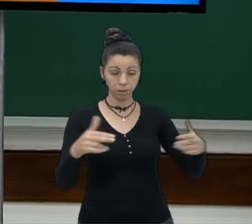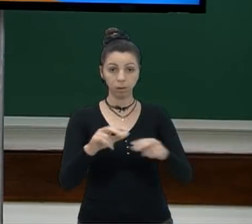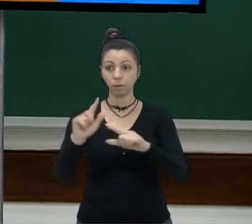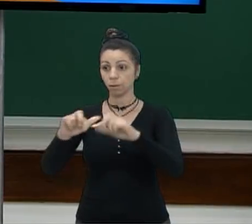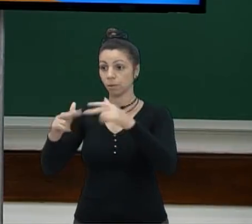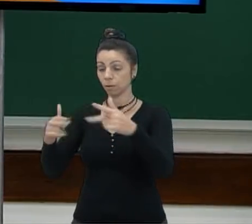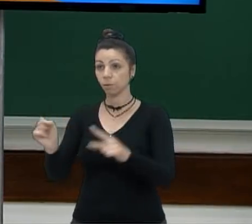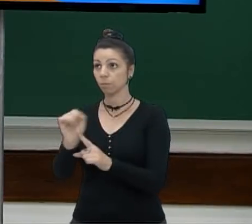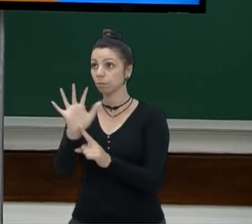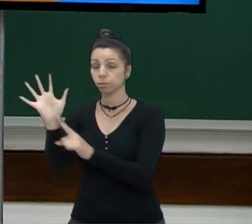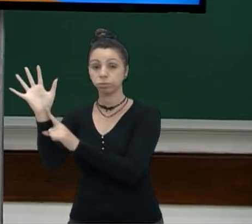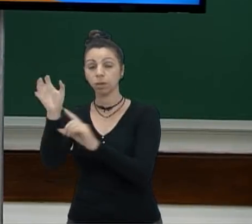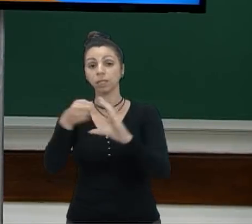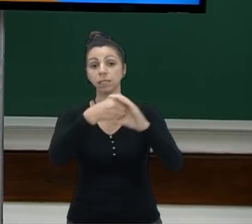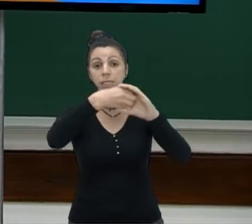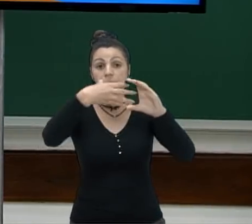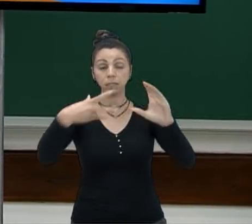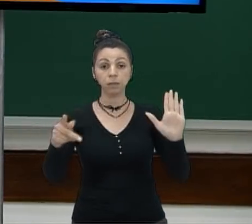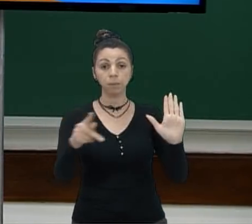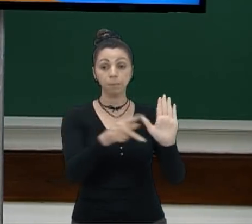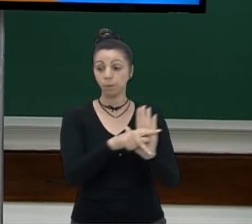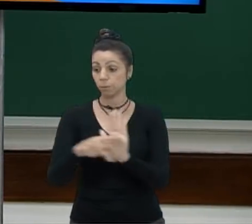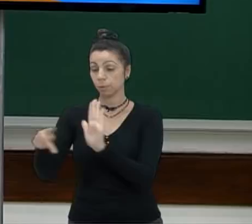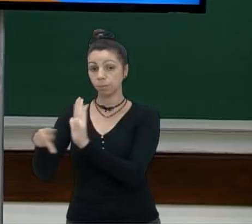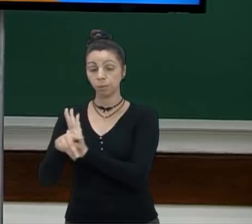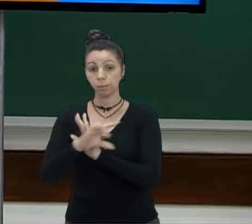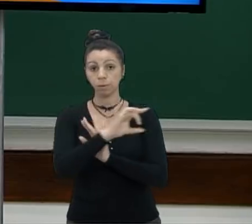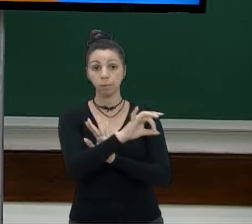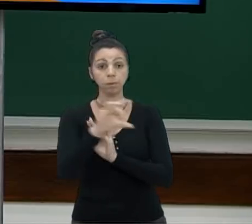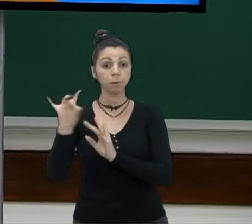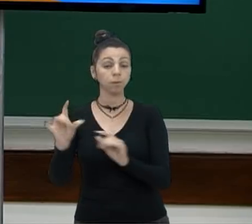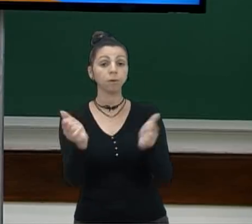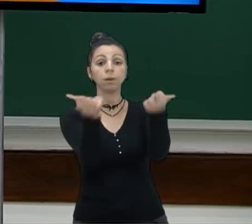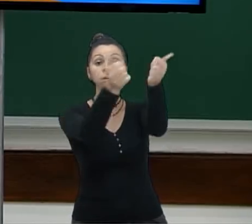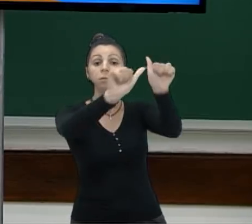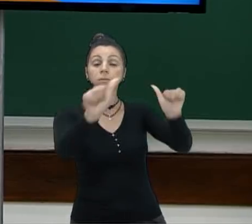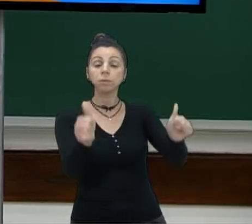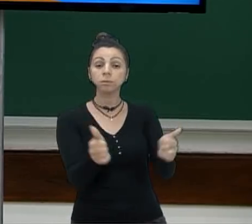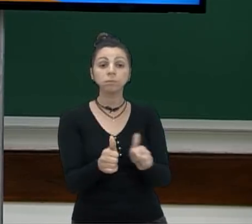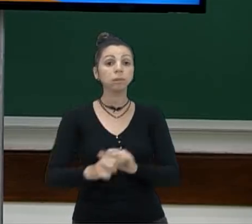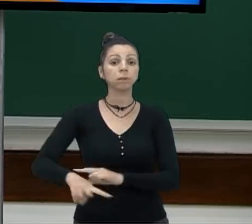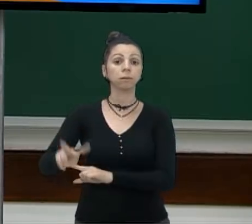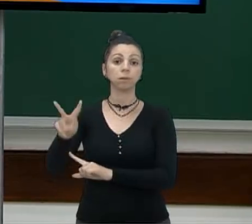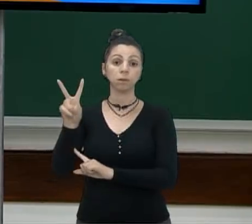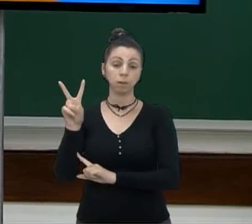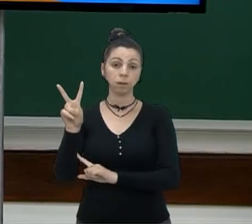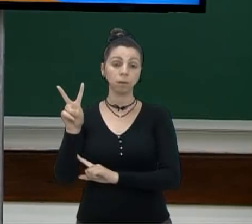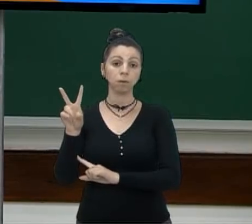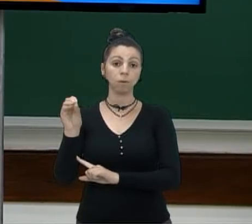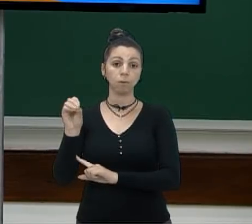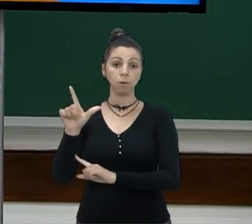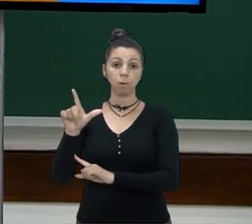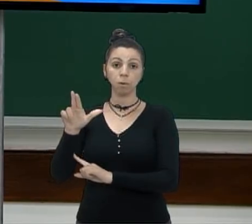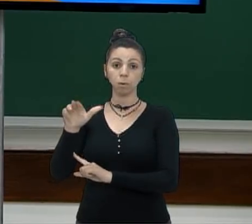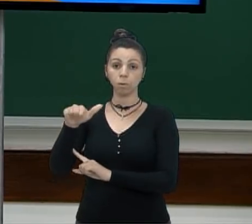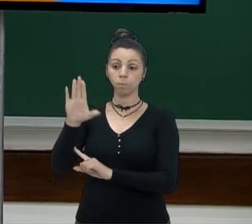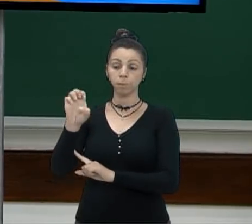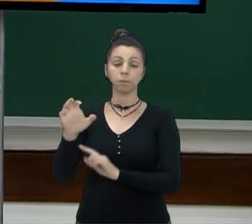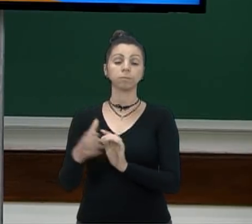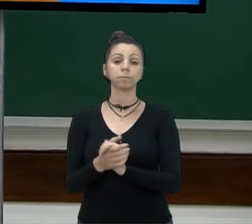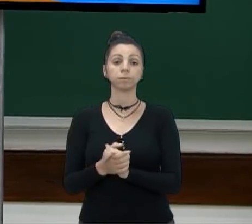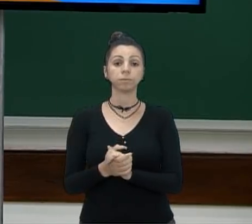e das suas propriedades, como fica a sua forma, como fica o seu volume. Lembrando que essa aula ela é